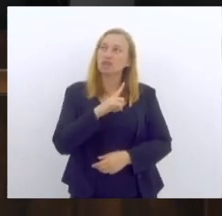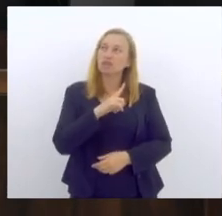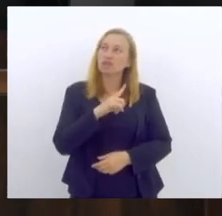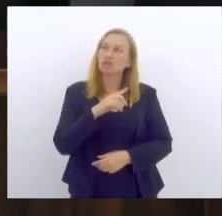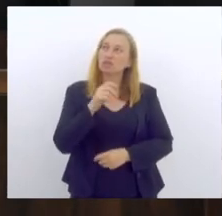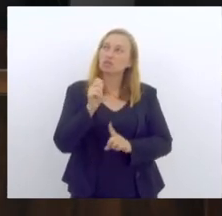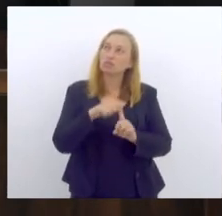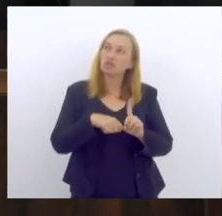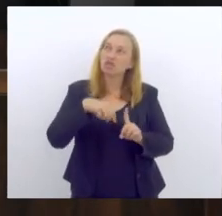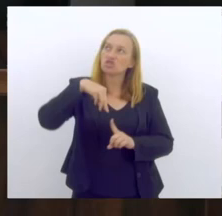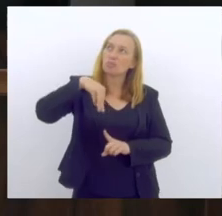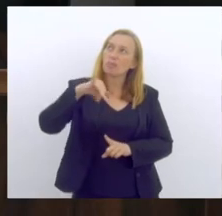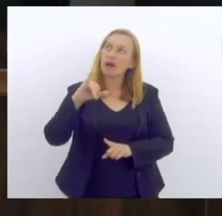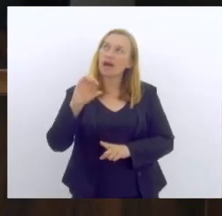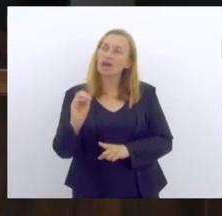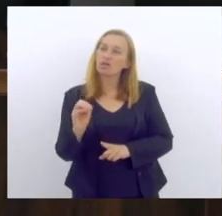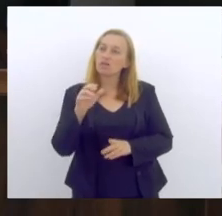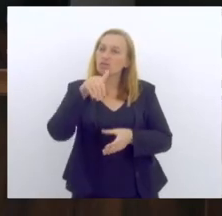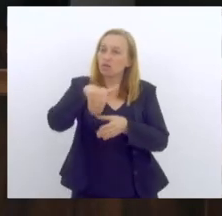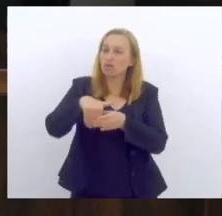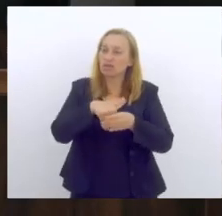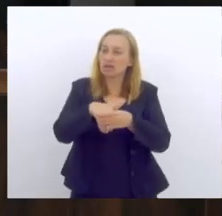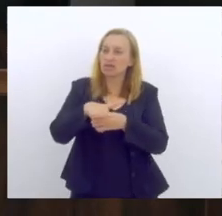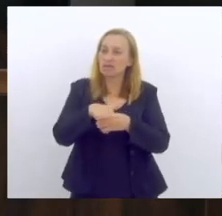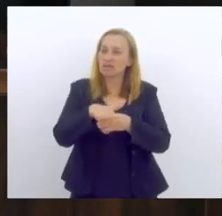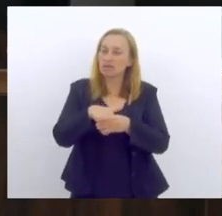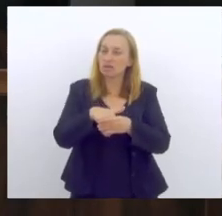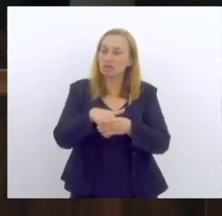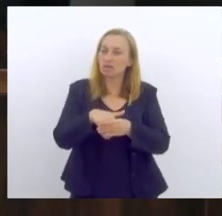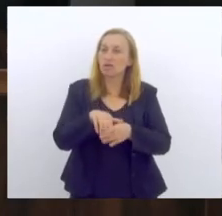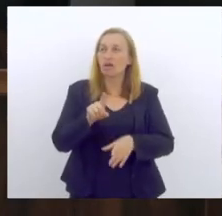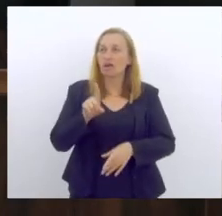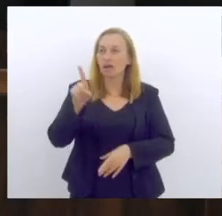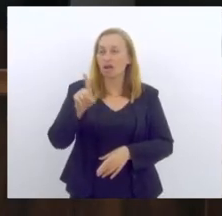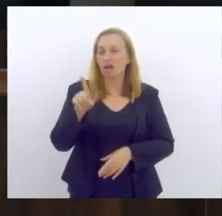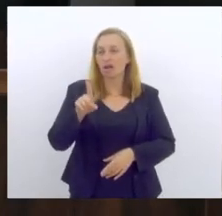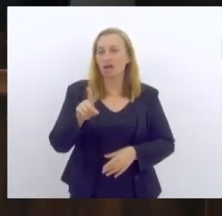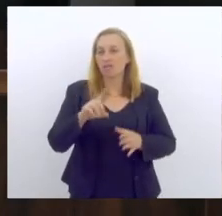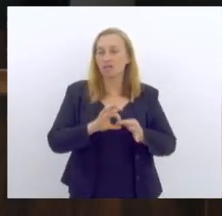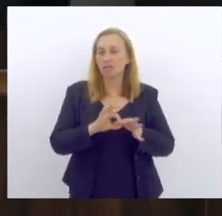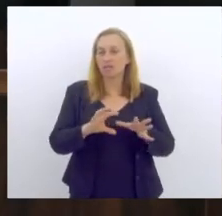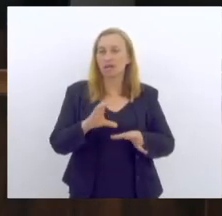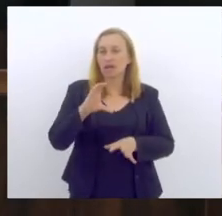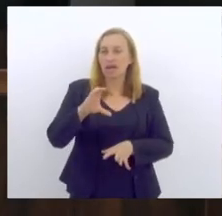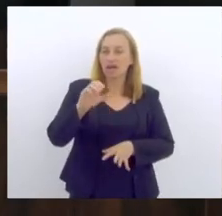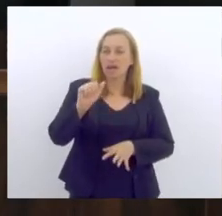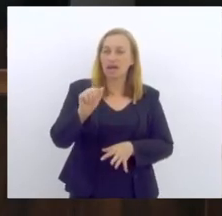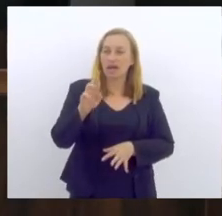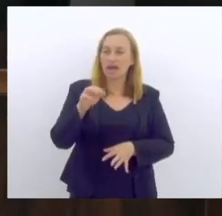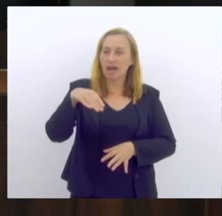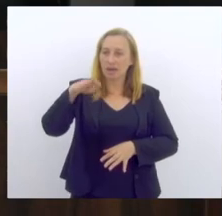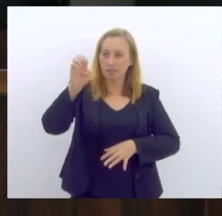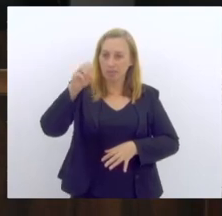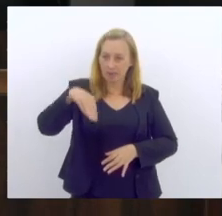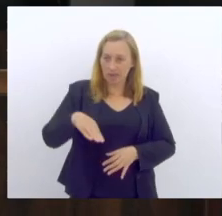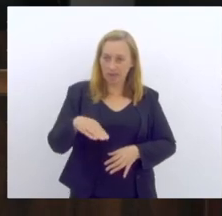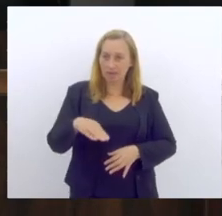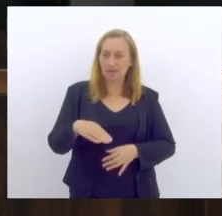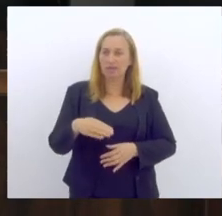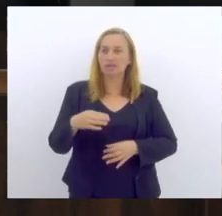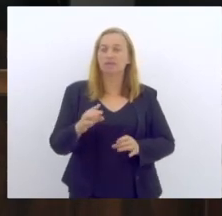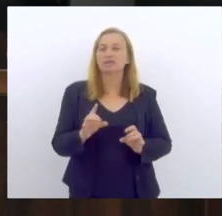no mês de maio a votação da nossa liminar lá que foi concedido pela Carmem Lúcia em relação ao Joyce e participação